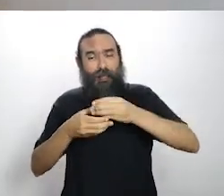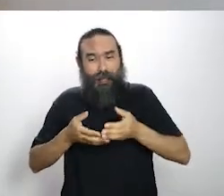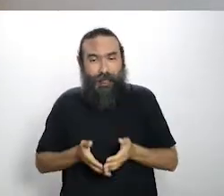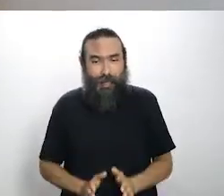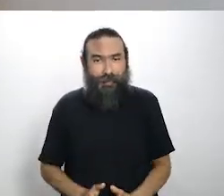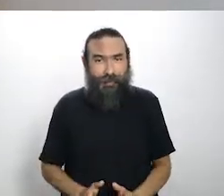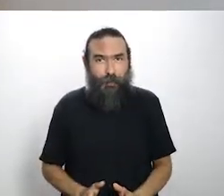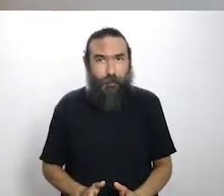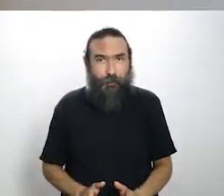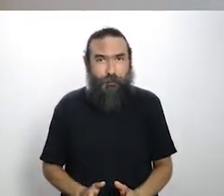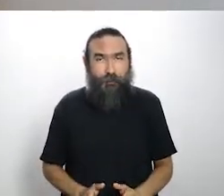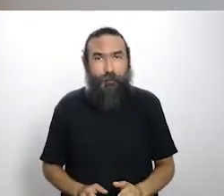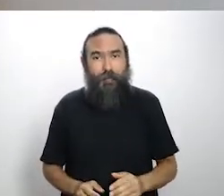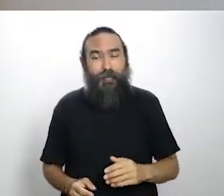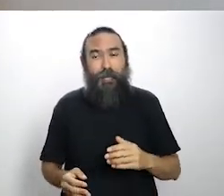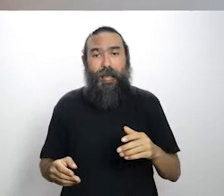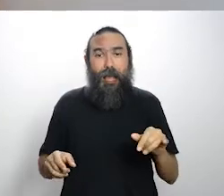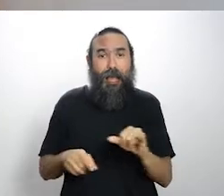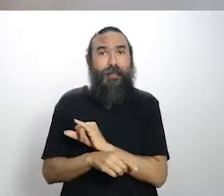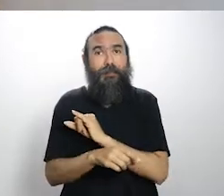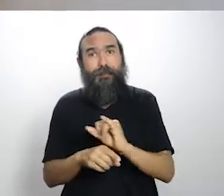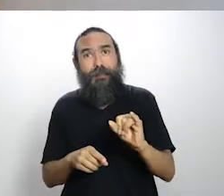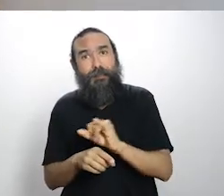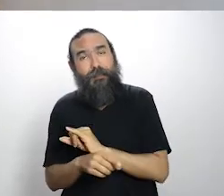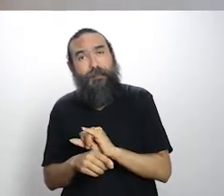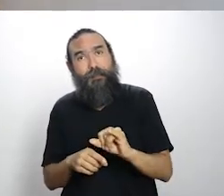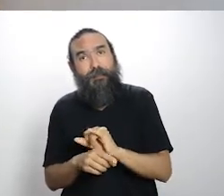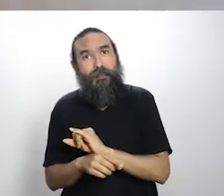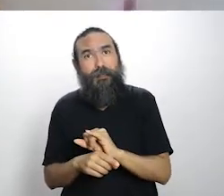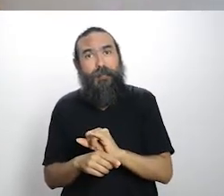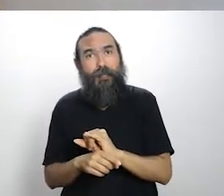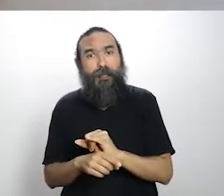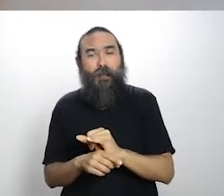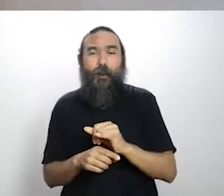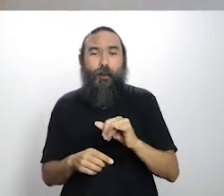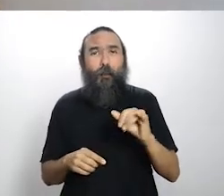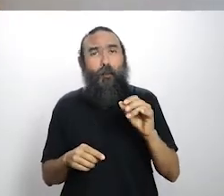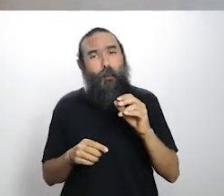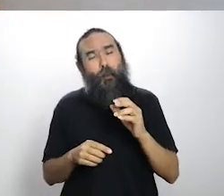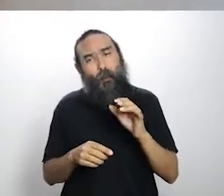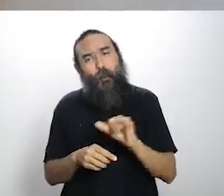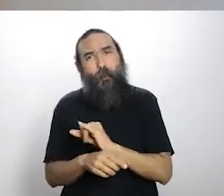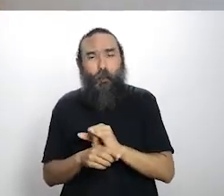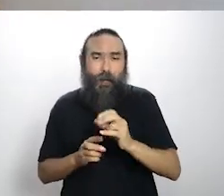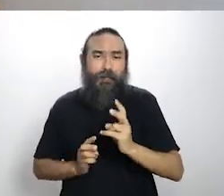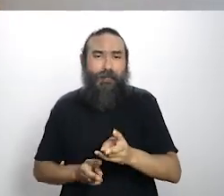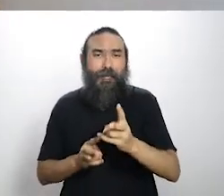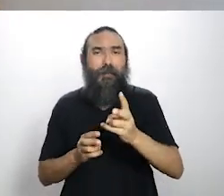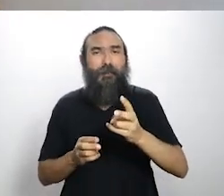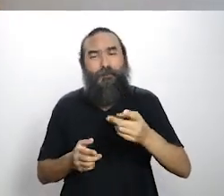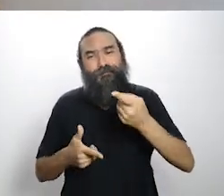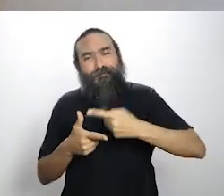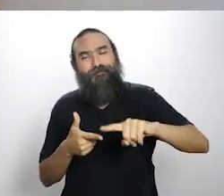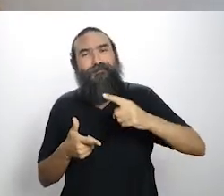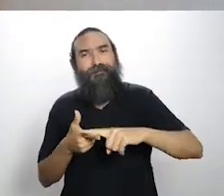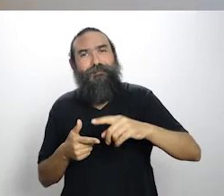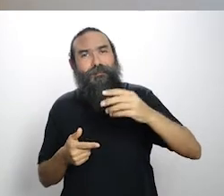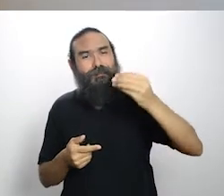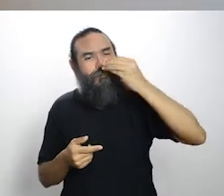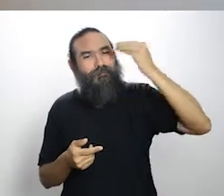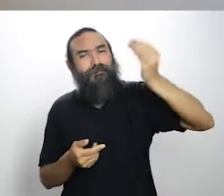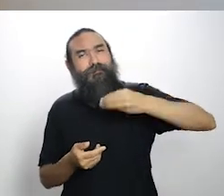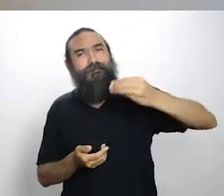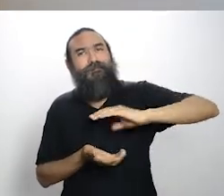onde nasceu, e que muitas vezes passa por esse apagamento, quase todas as vezes passa por esse apagamento. Então, é um